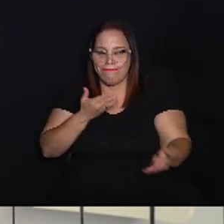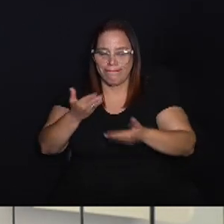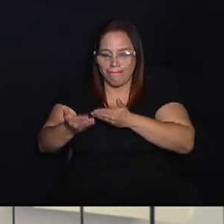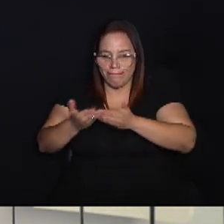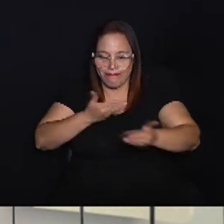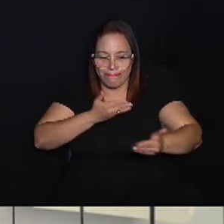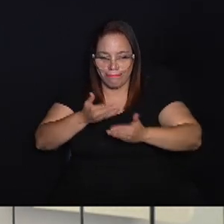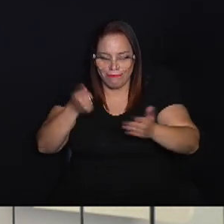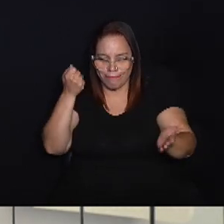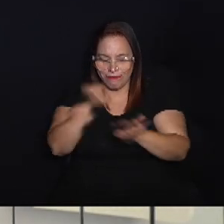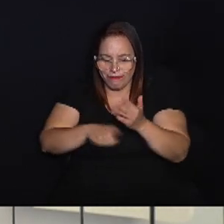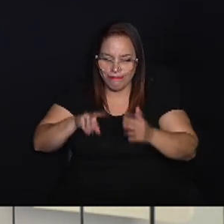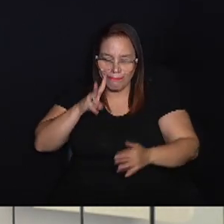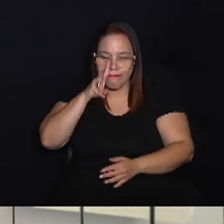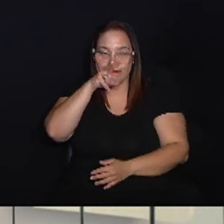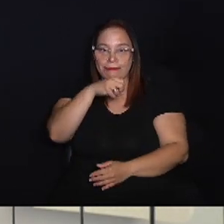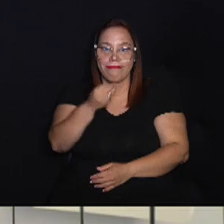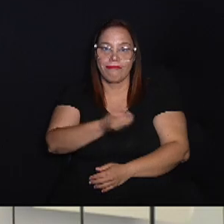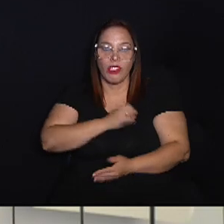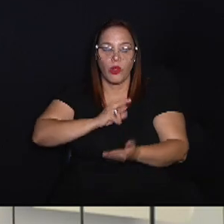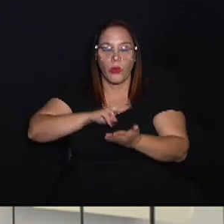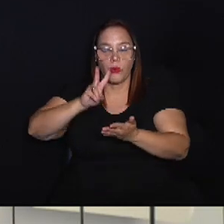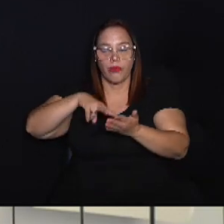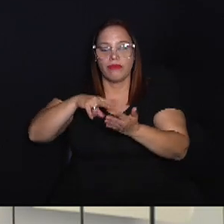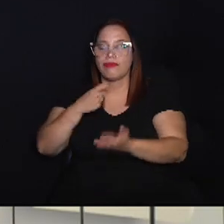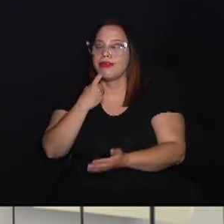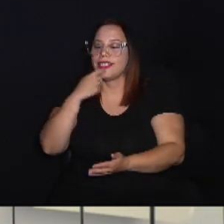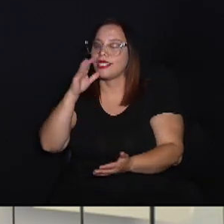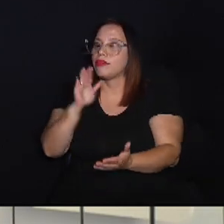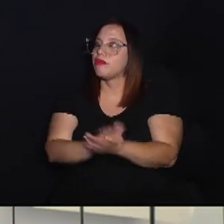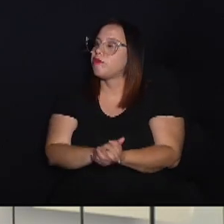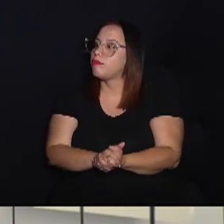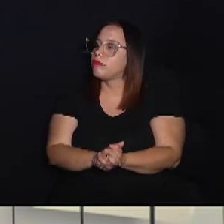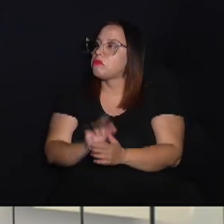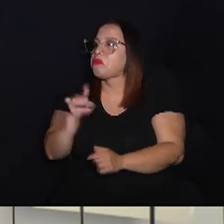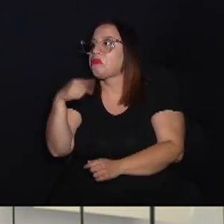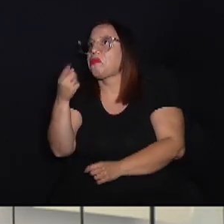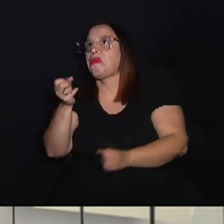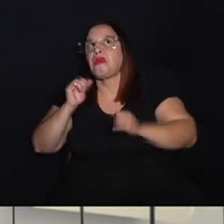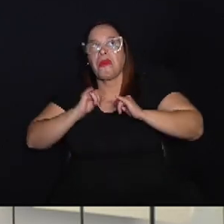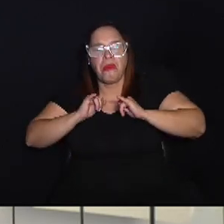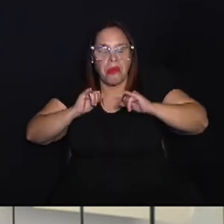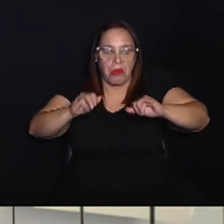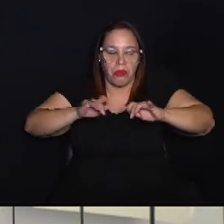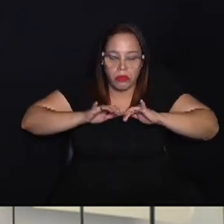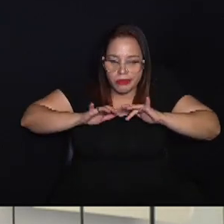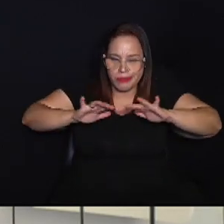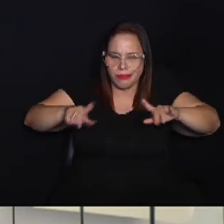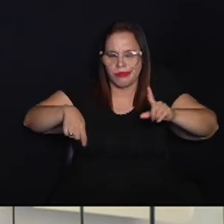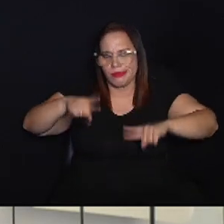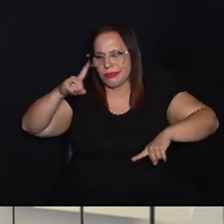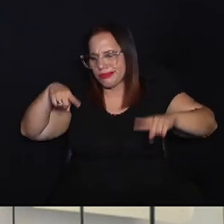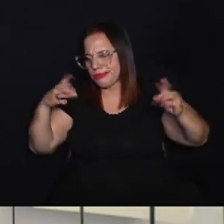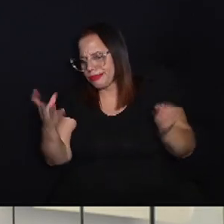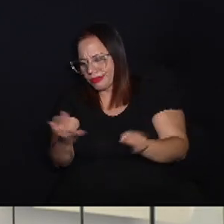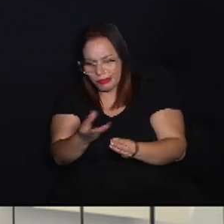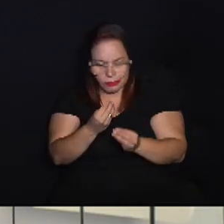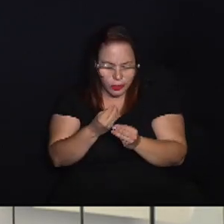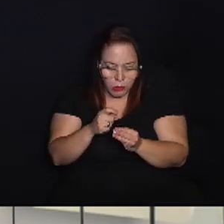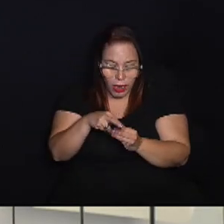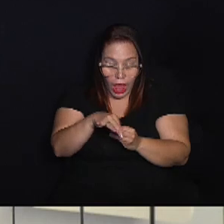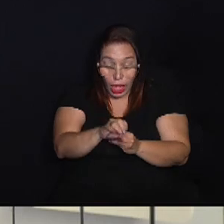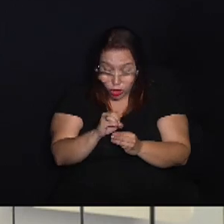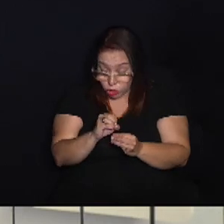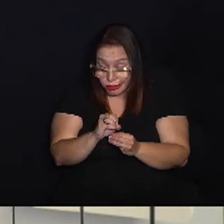com o fortalecimento da vida literária de Campinas. Além de divulgar obras dos mais renomados artistas plásticos